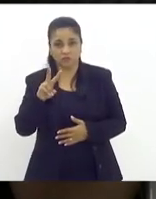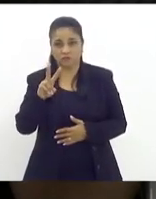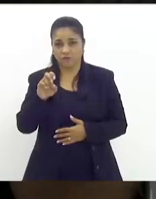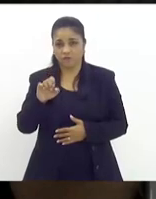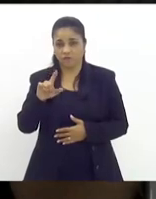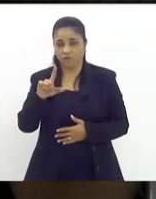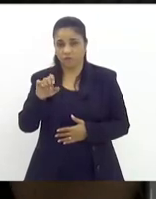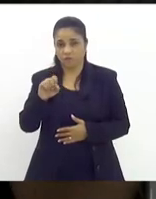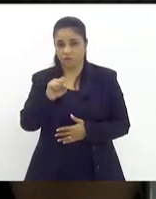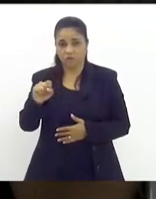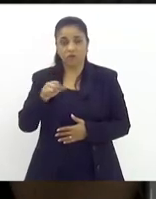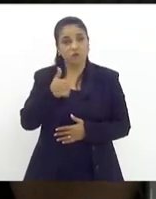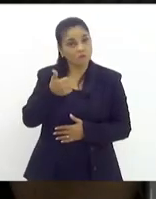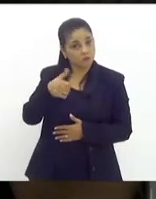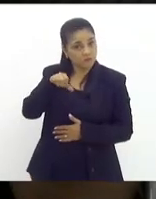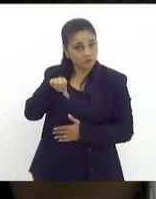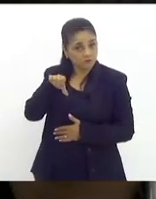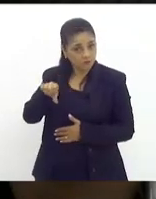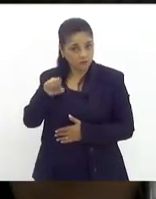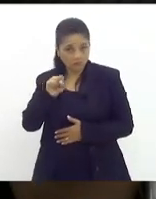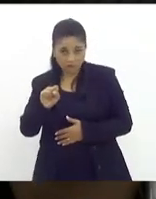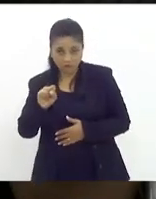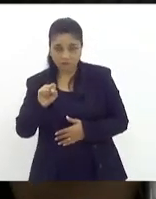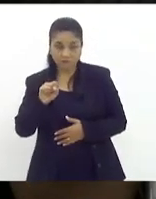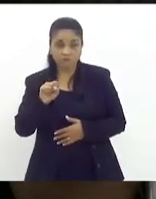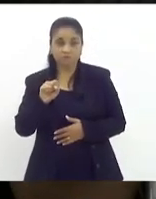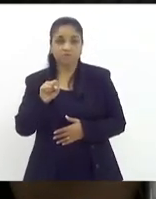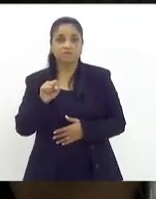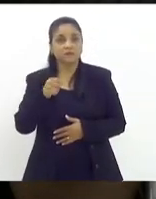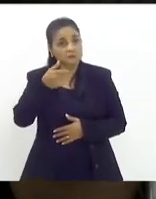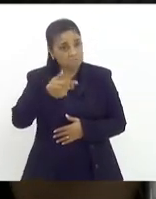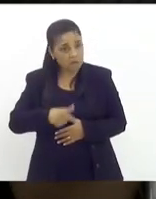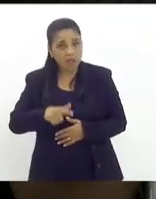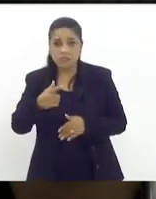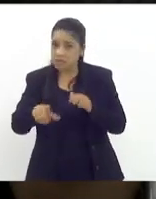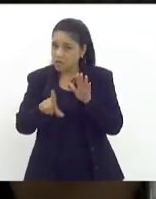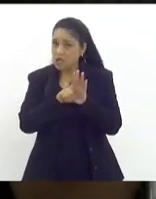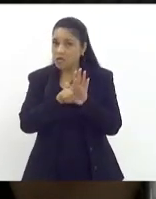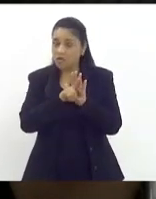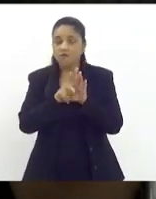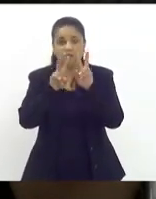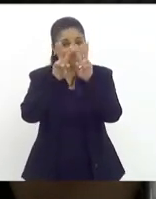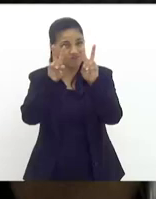Essa é de 98. E deve ter mais, porque esse tema